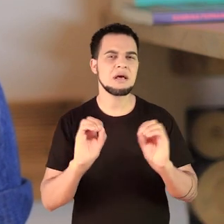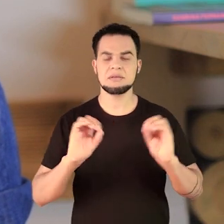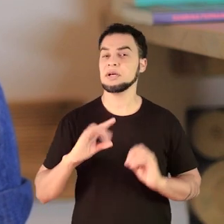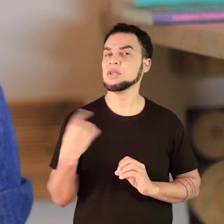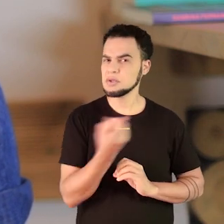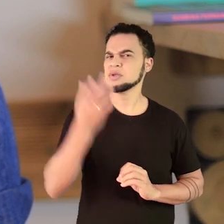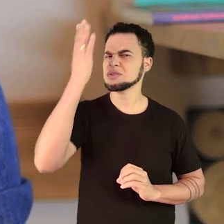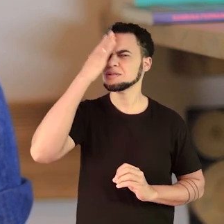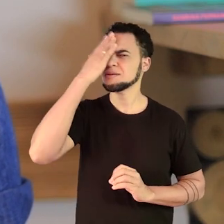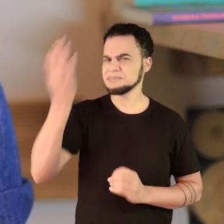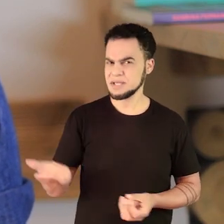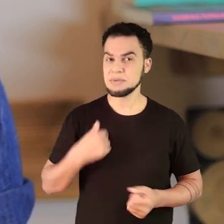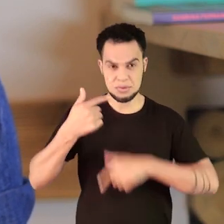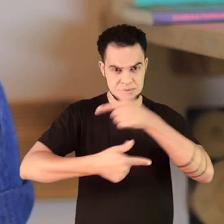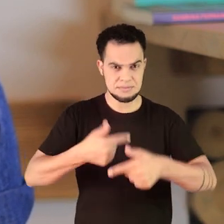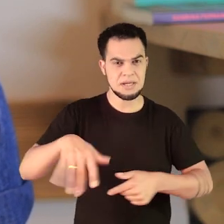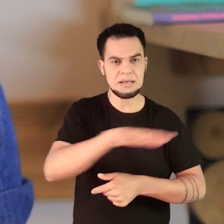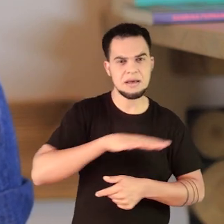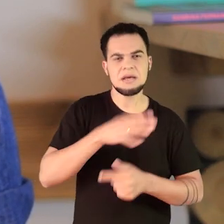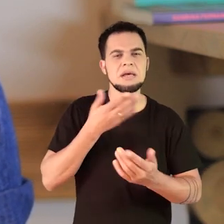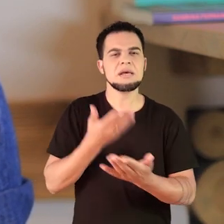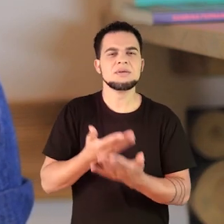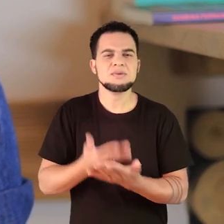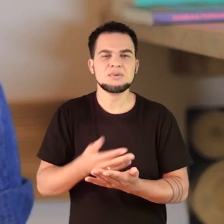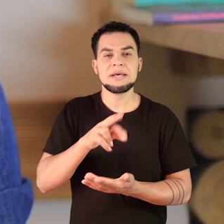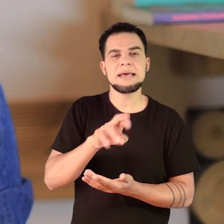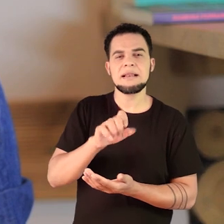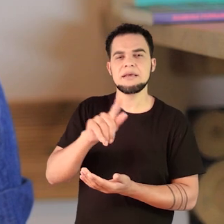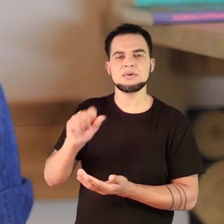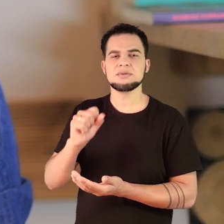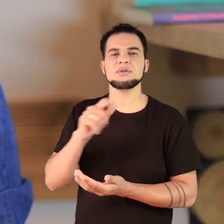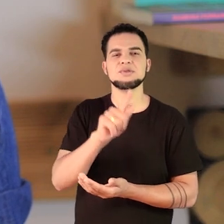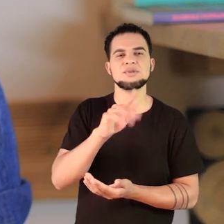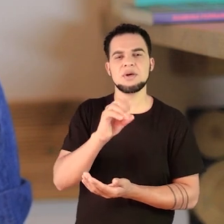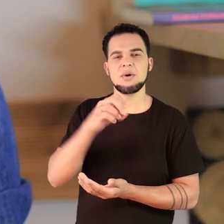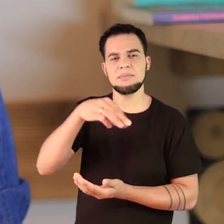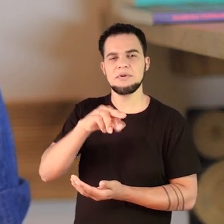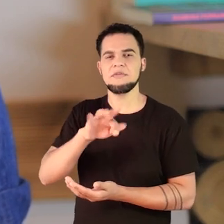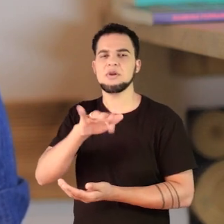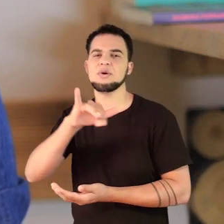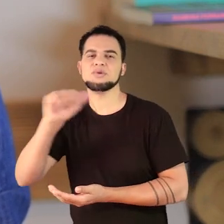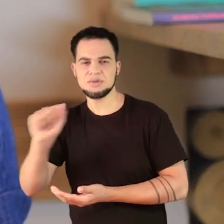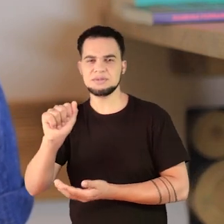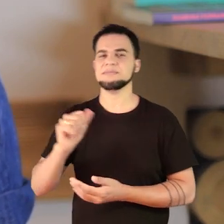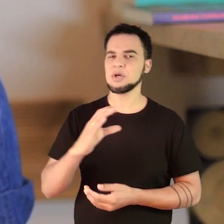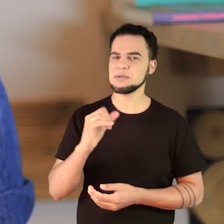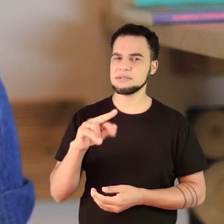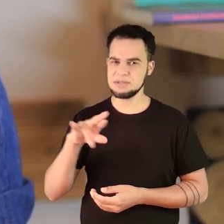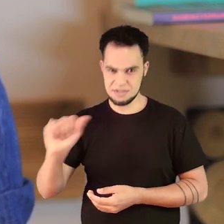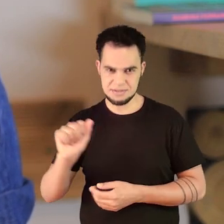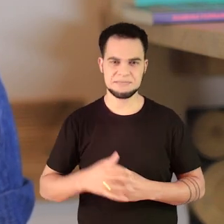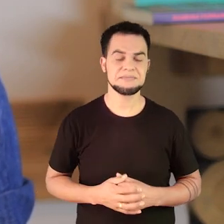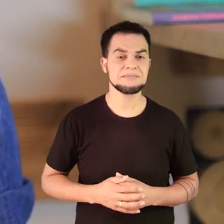como todos nós do meio sabemos. Eu trabalho na área de estudo dos relevos costeiros, geomorfologia costeira. A